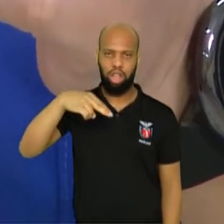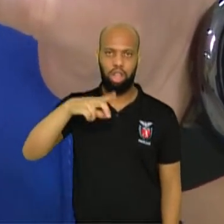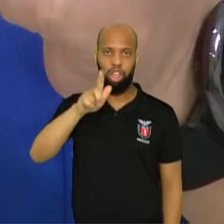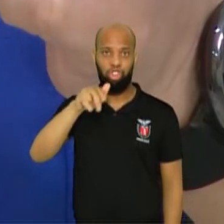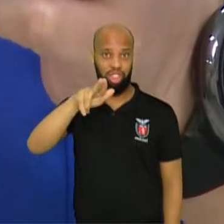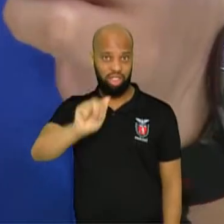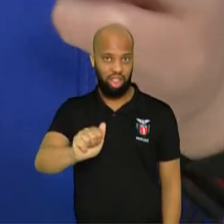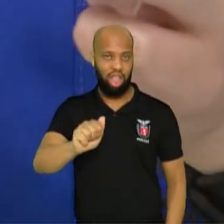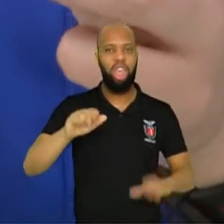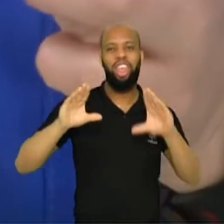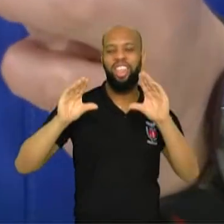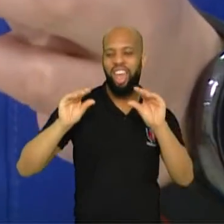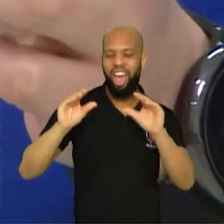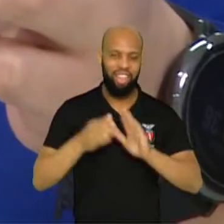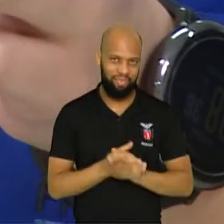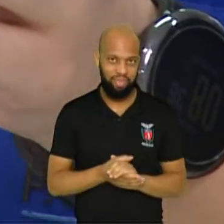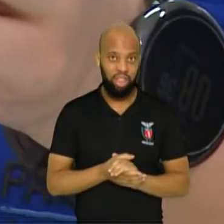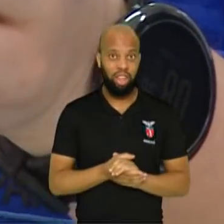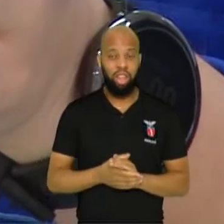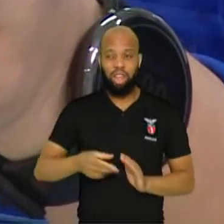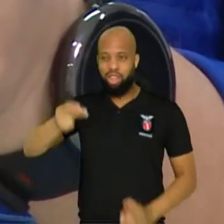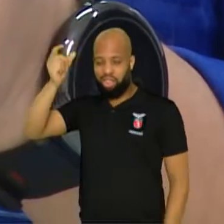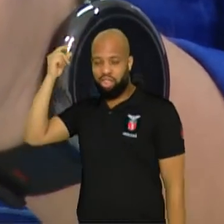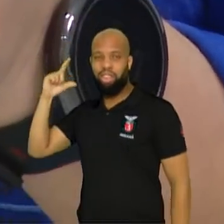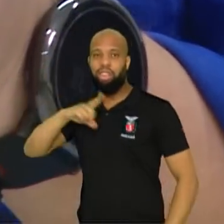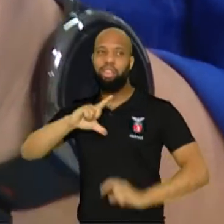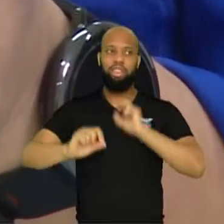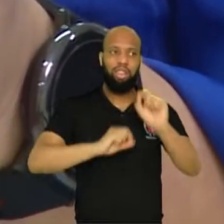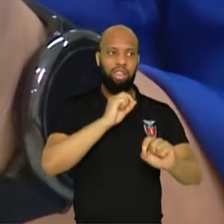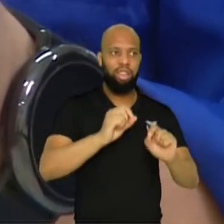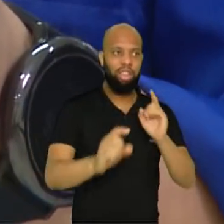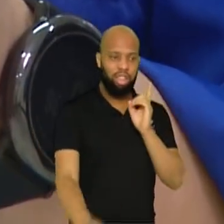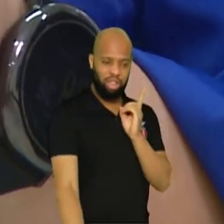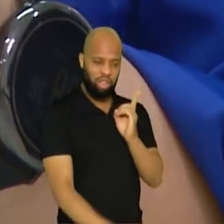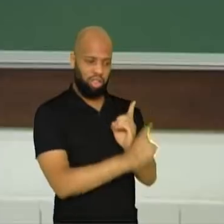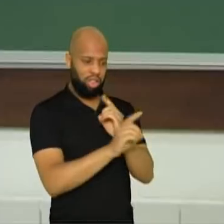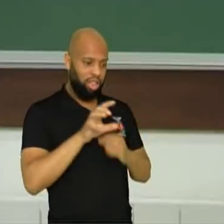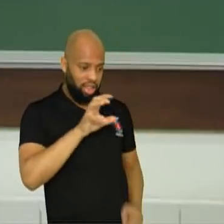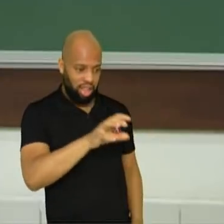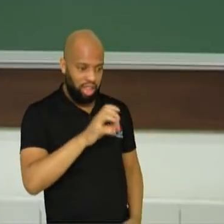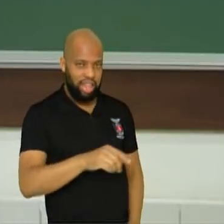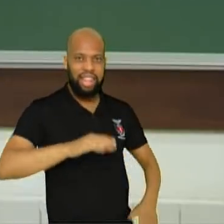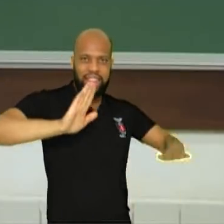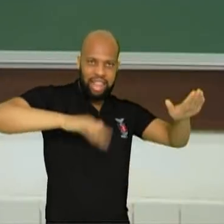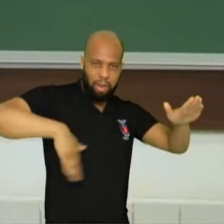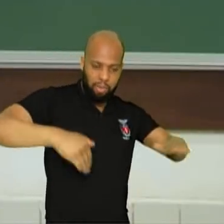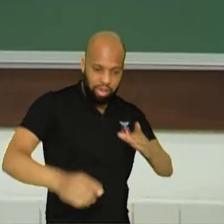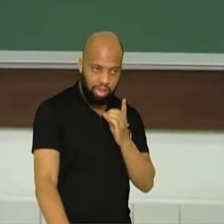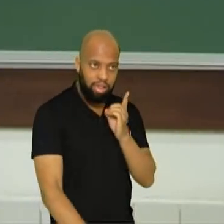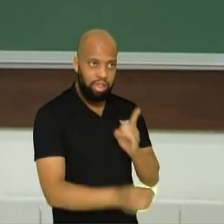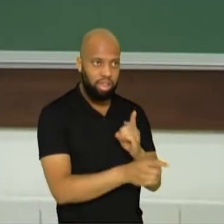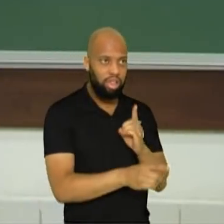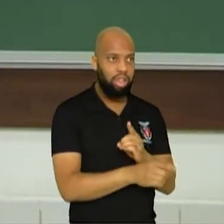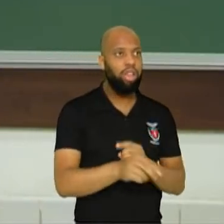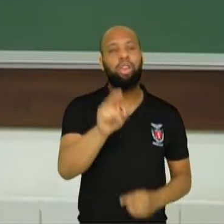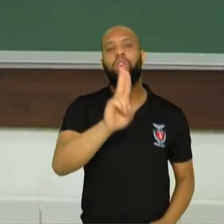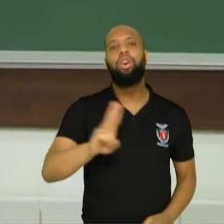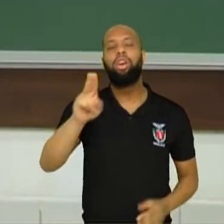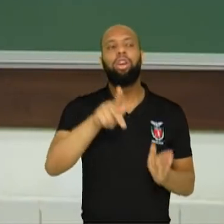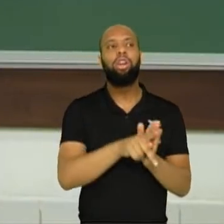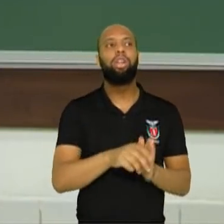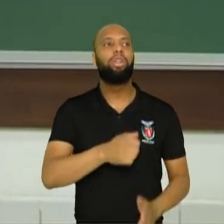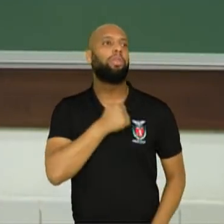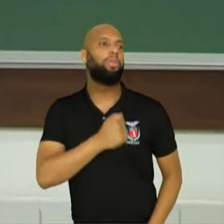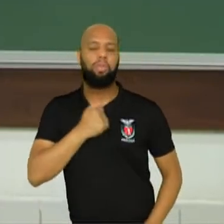macia. Antigamente, o pessoal que encontrava esse tipo de esponja na praia ou no mar acabava usando ela para